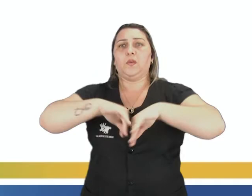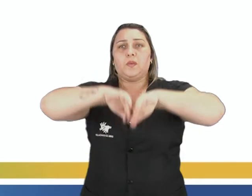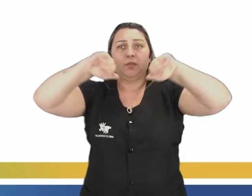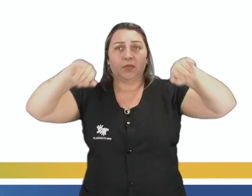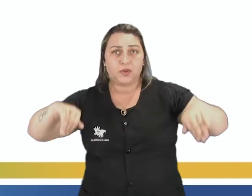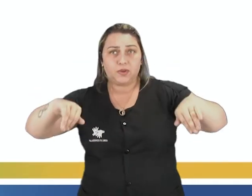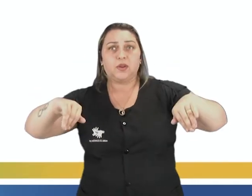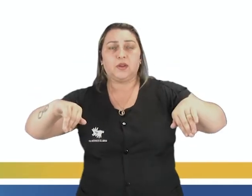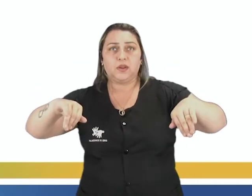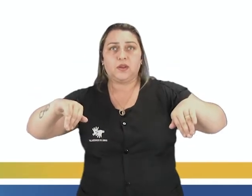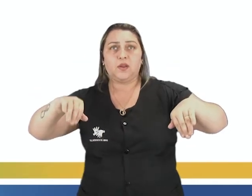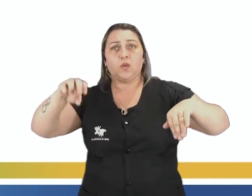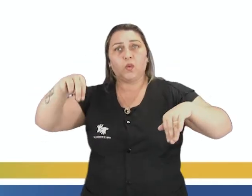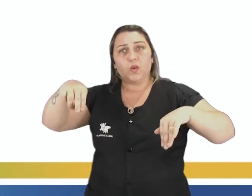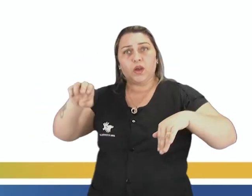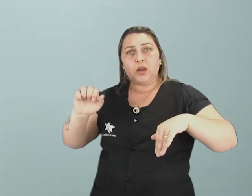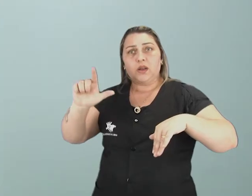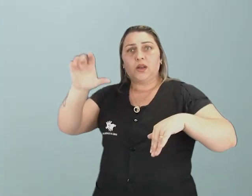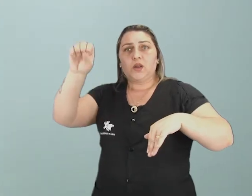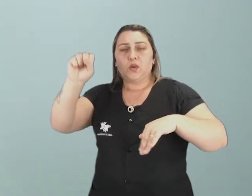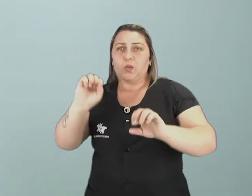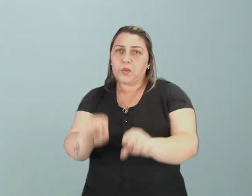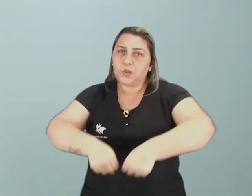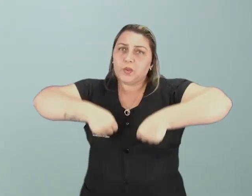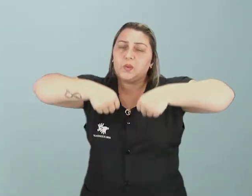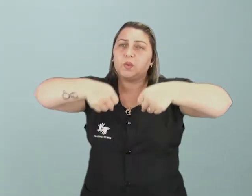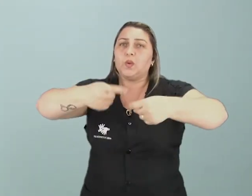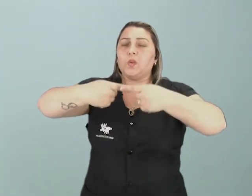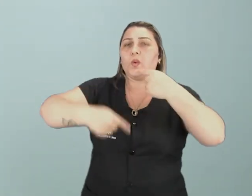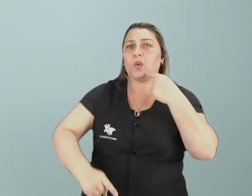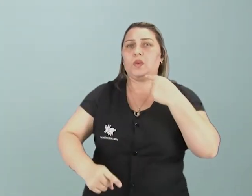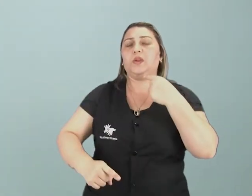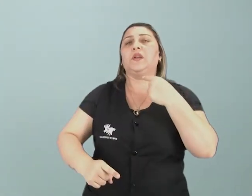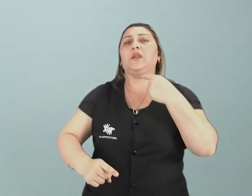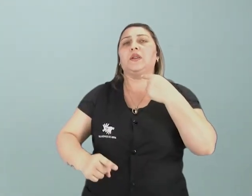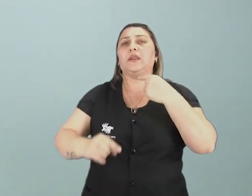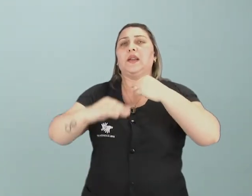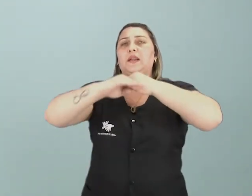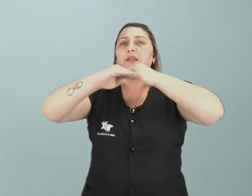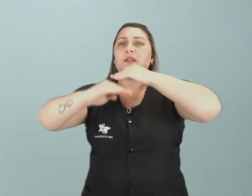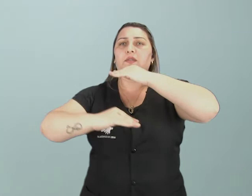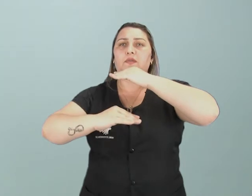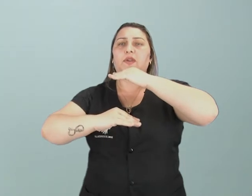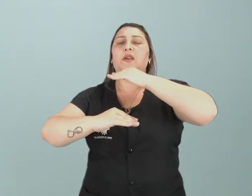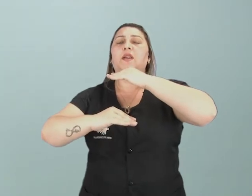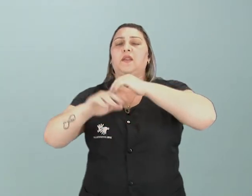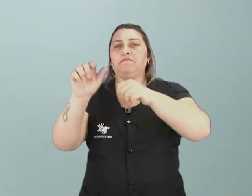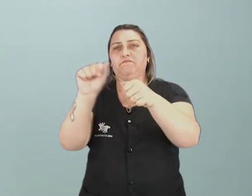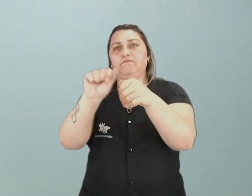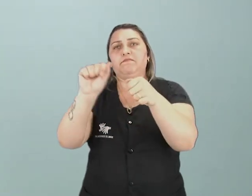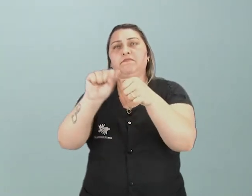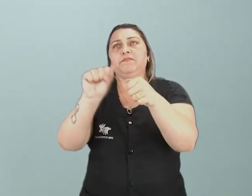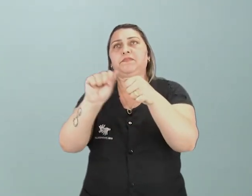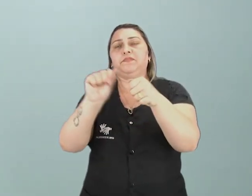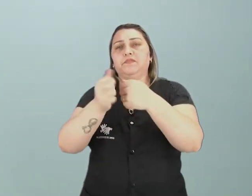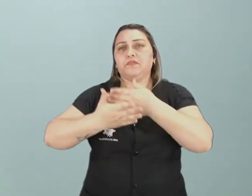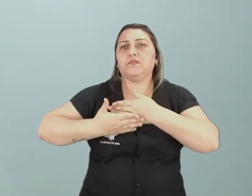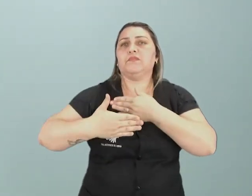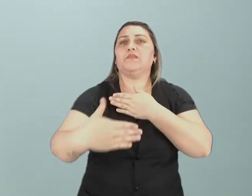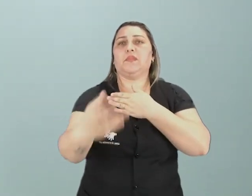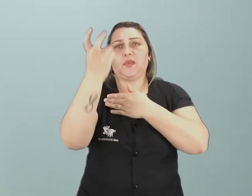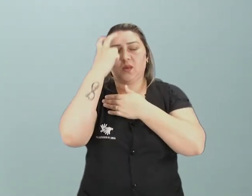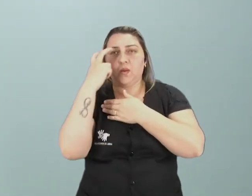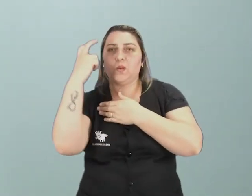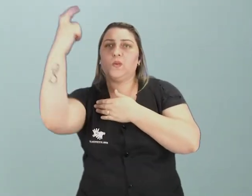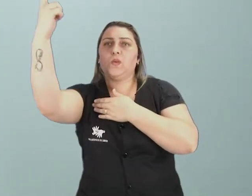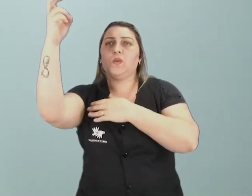apartheid. Esse Nelson Mandela, ele lutou contra realmente dessa indiferença que foi criada a partir da